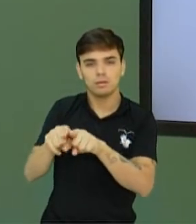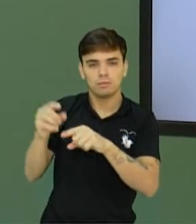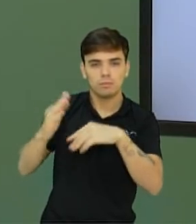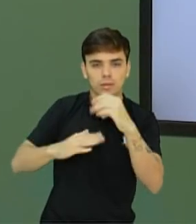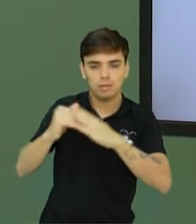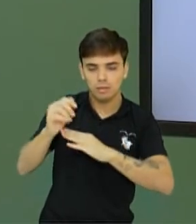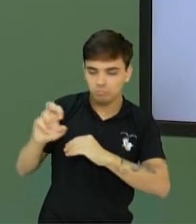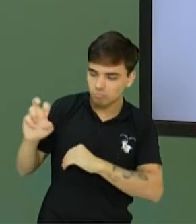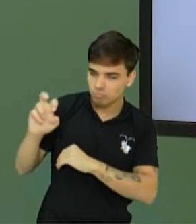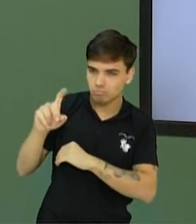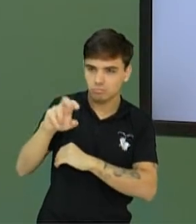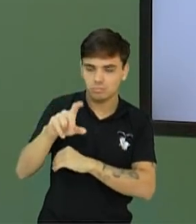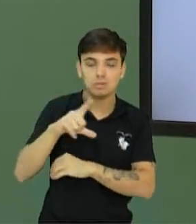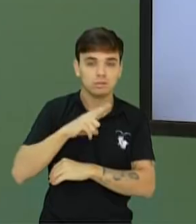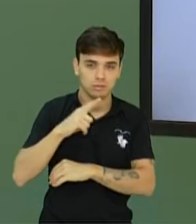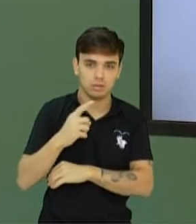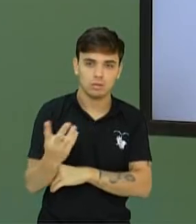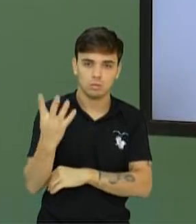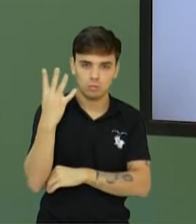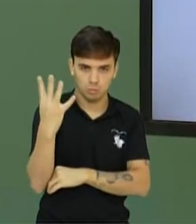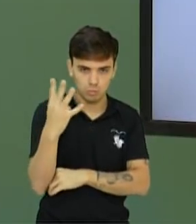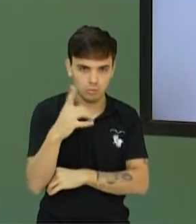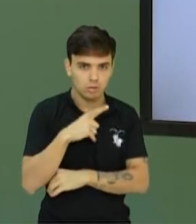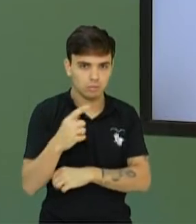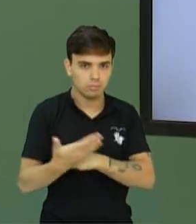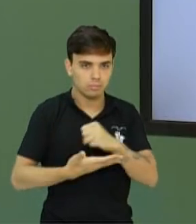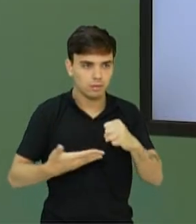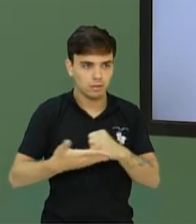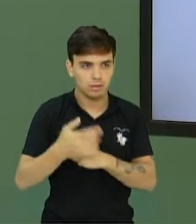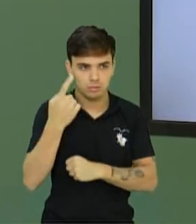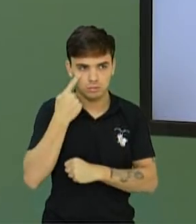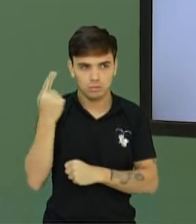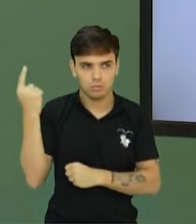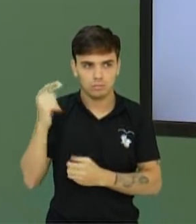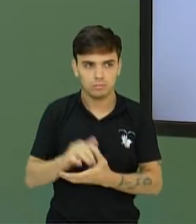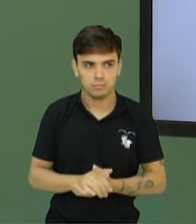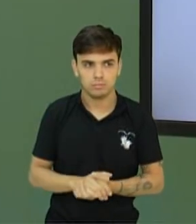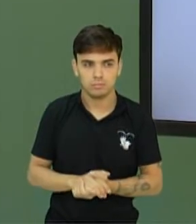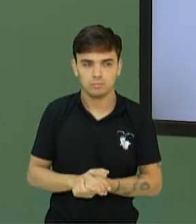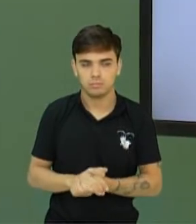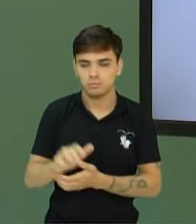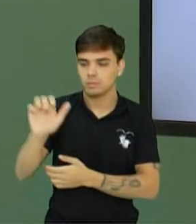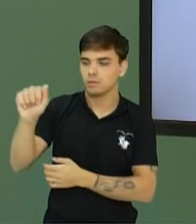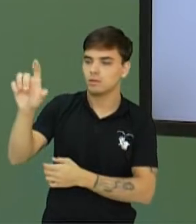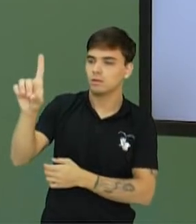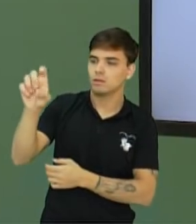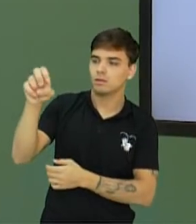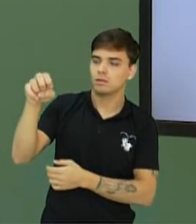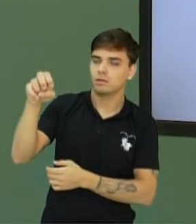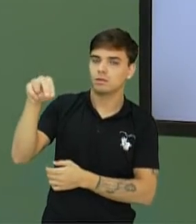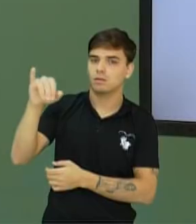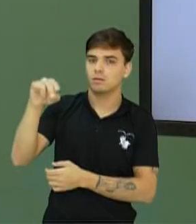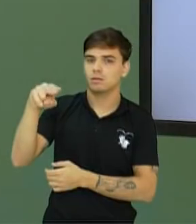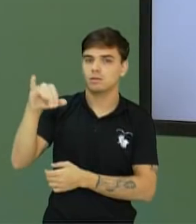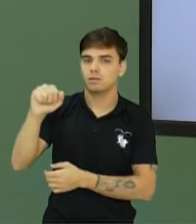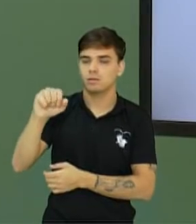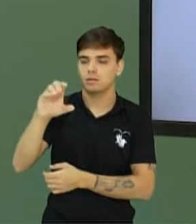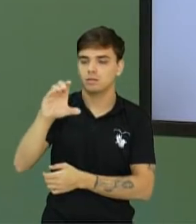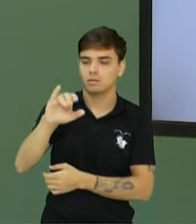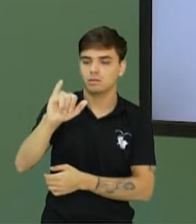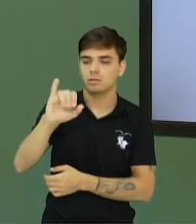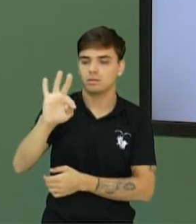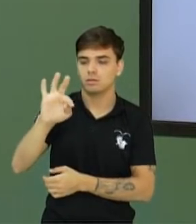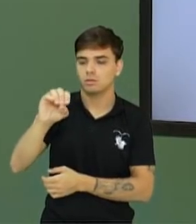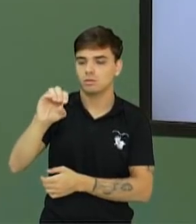O DNA possui 4 bases nitrogenadas: adenina, citosina,